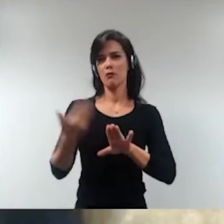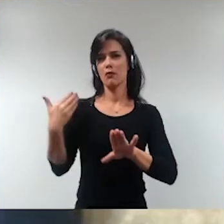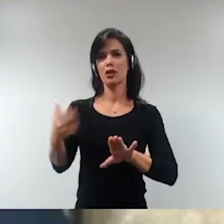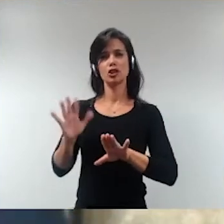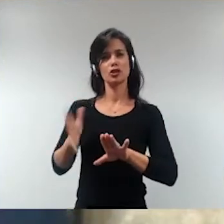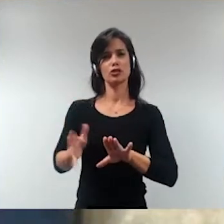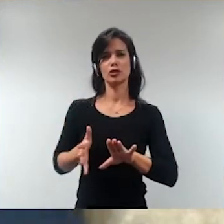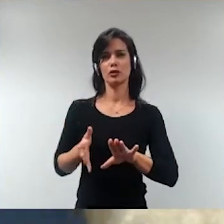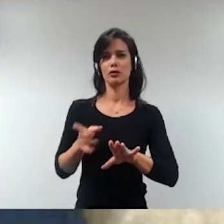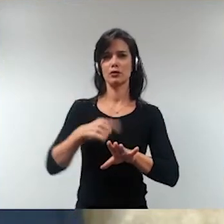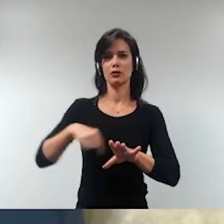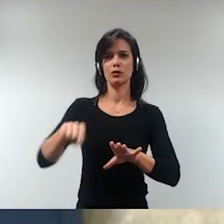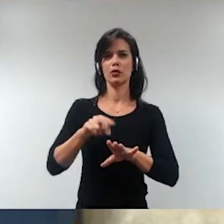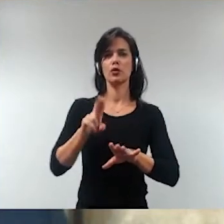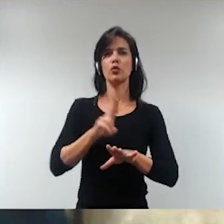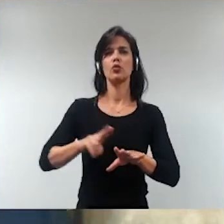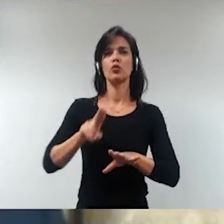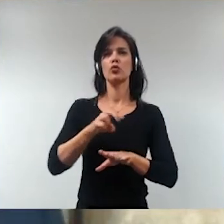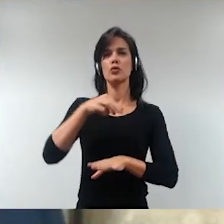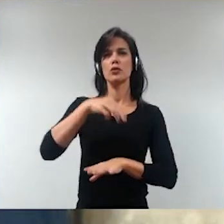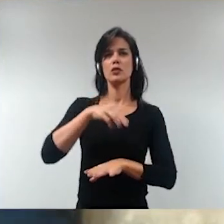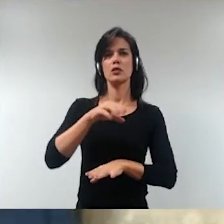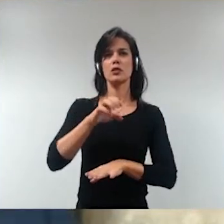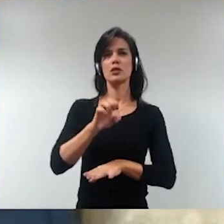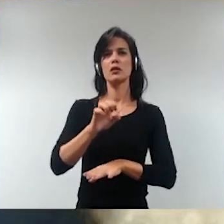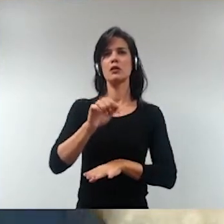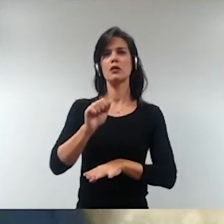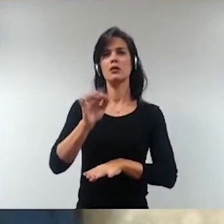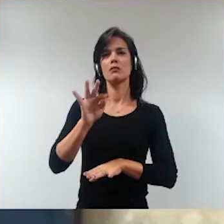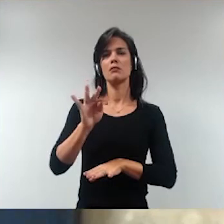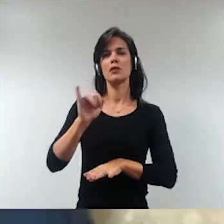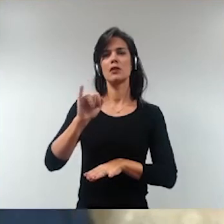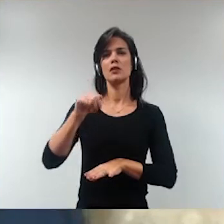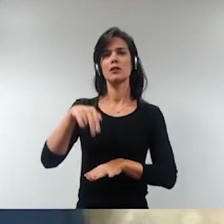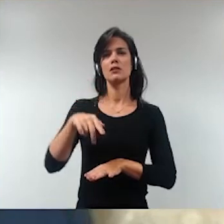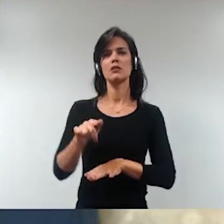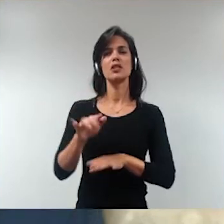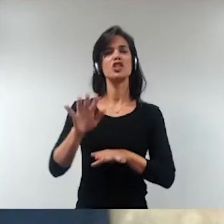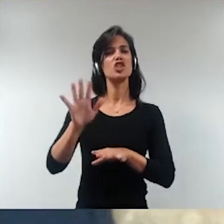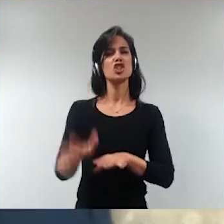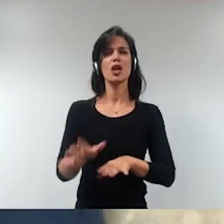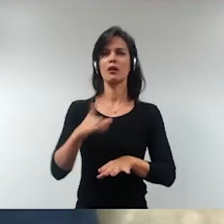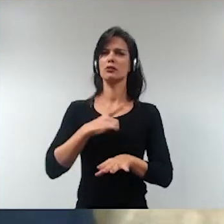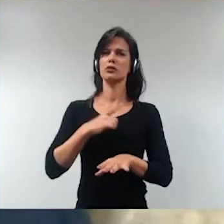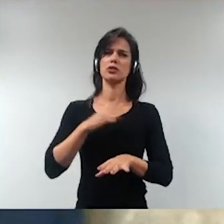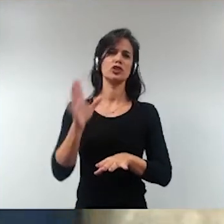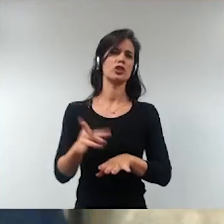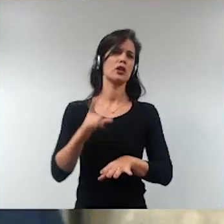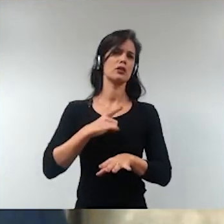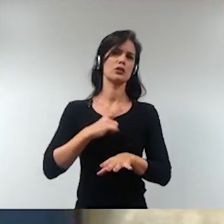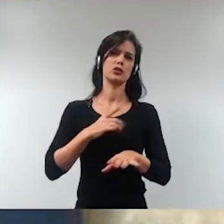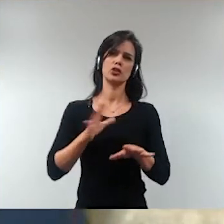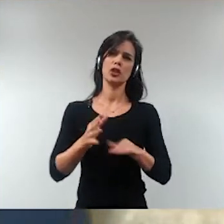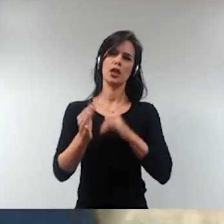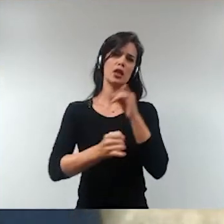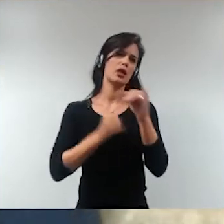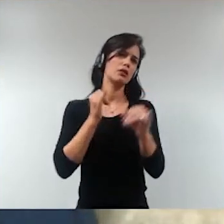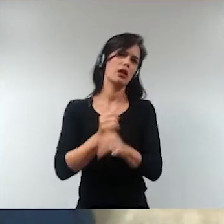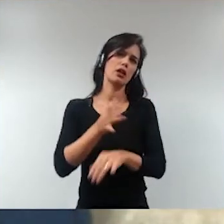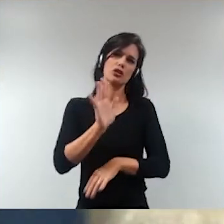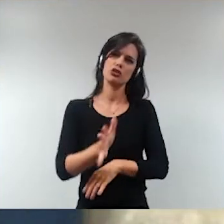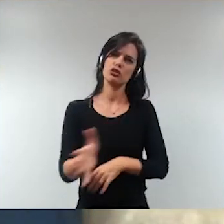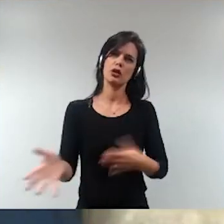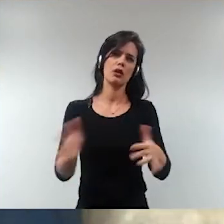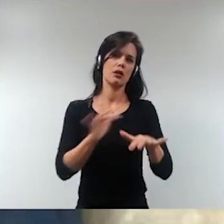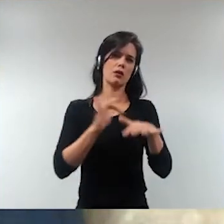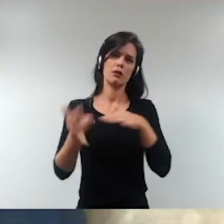Nós estamos aqui usando o Zoom Meeting, que é um sistema que já existia, já era utilizado. Né? A internet, né, as